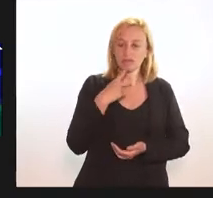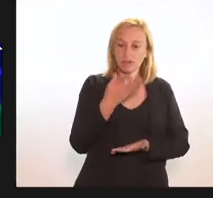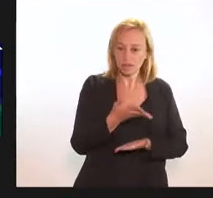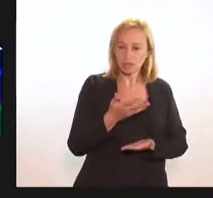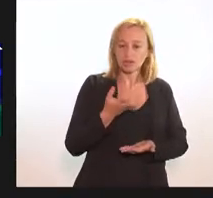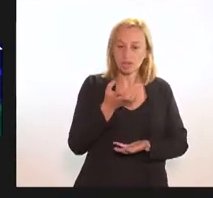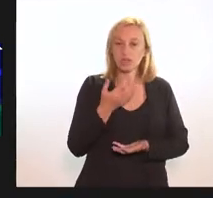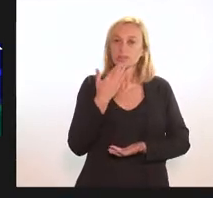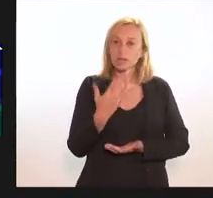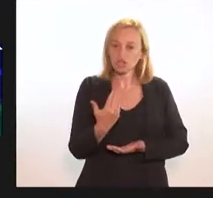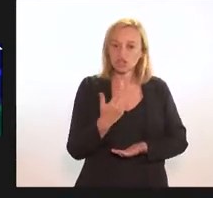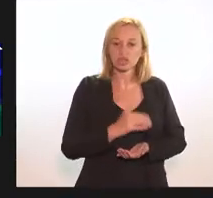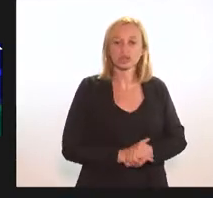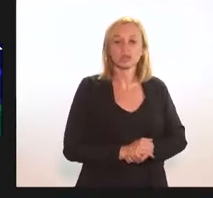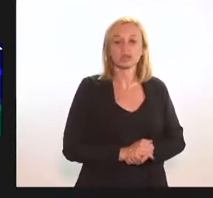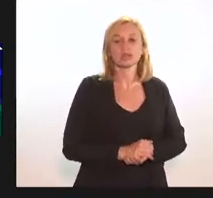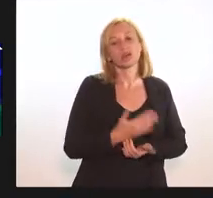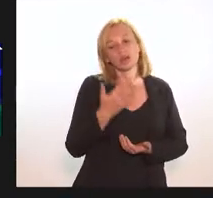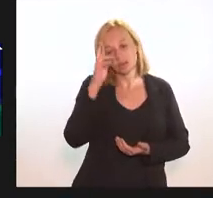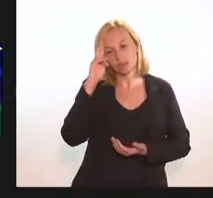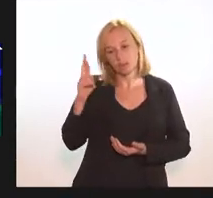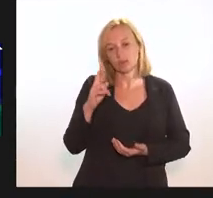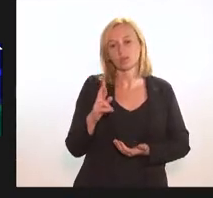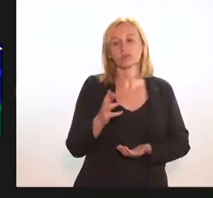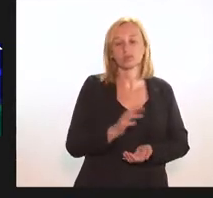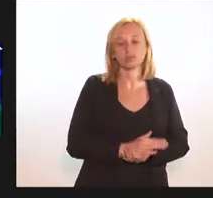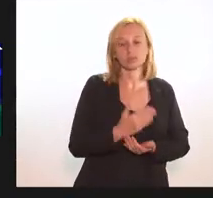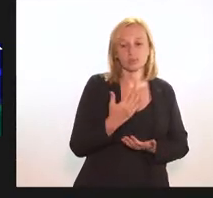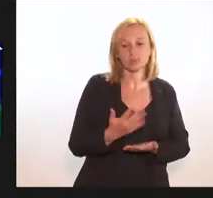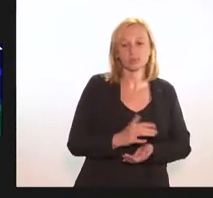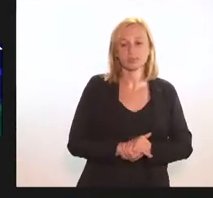dar, esse pedido ao senhor, por gentileza, atender.